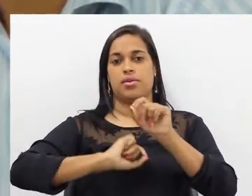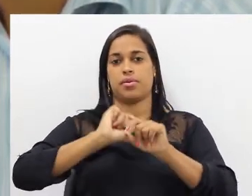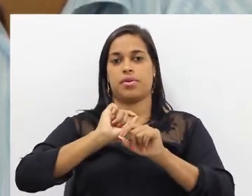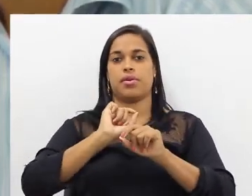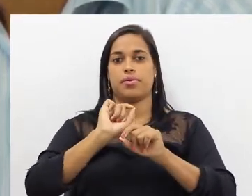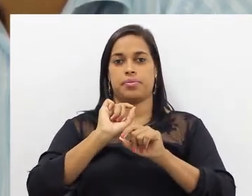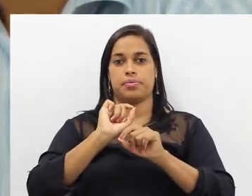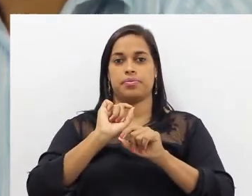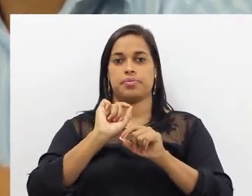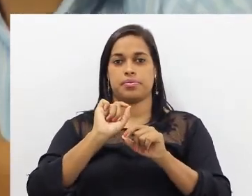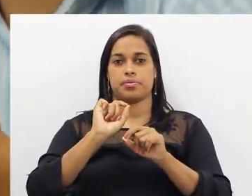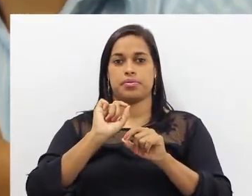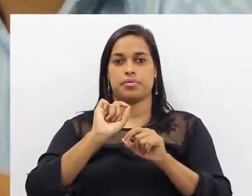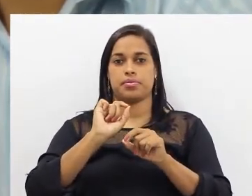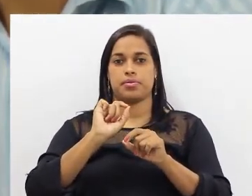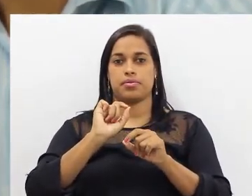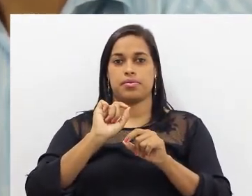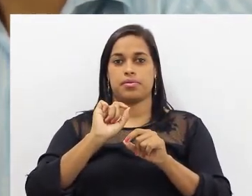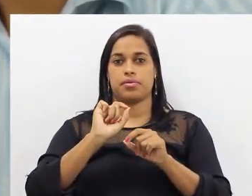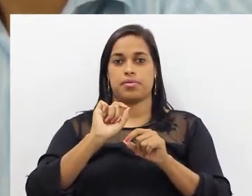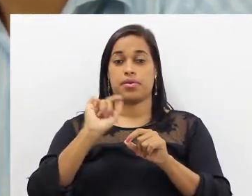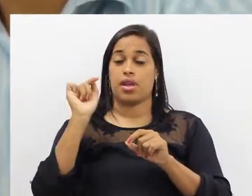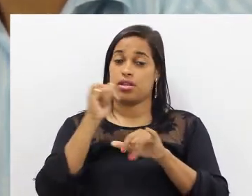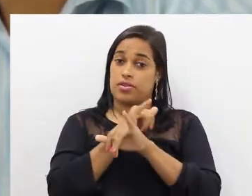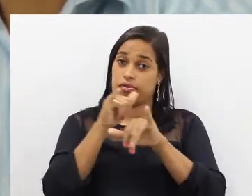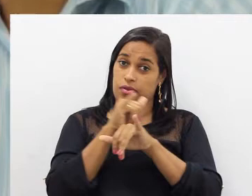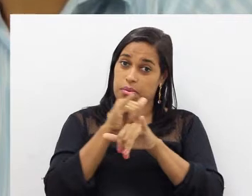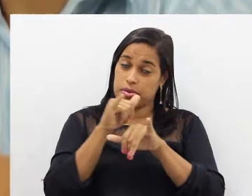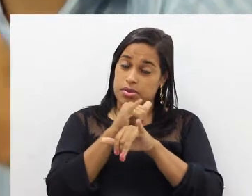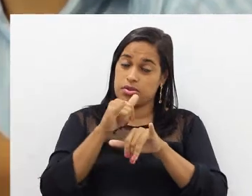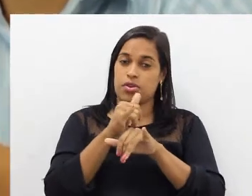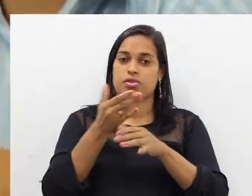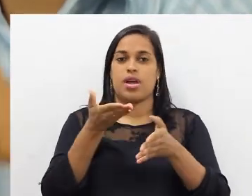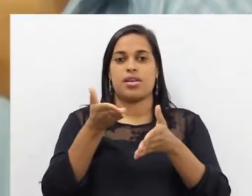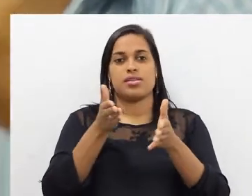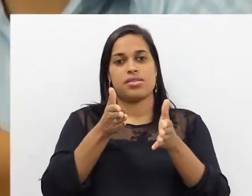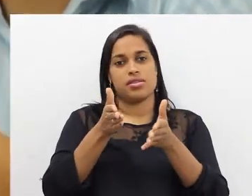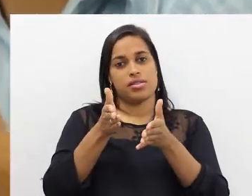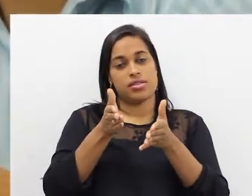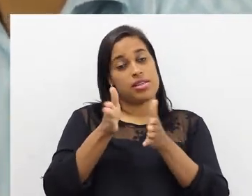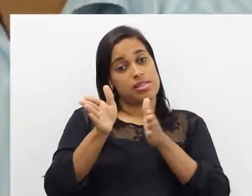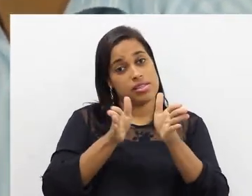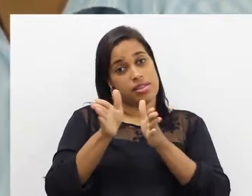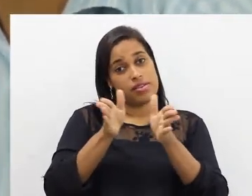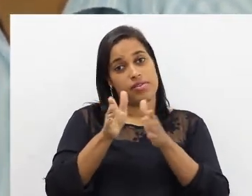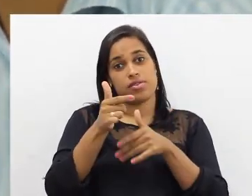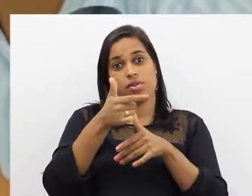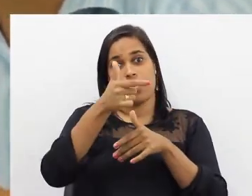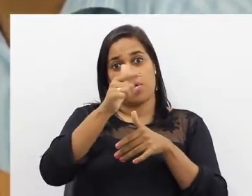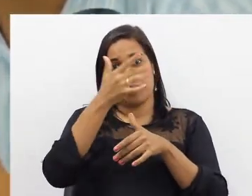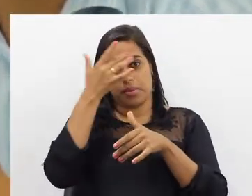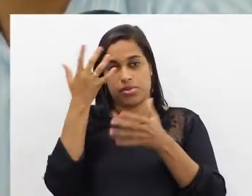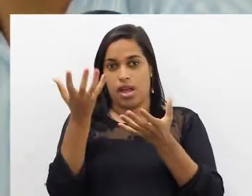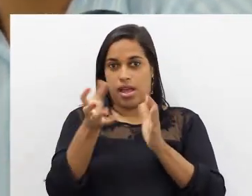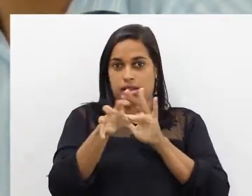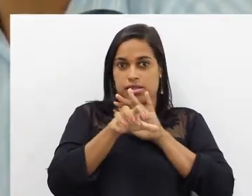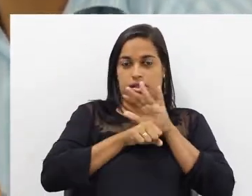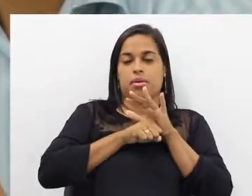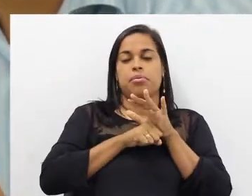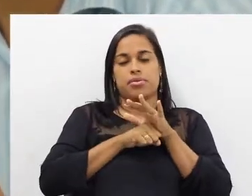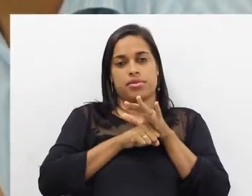quando os dados são transmitidos e o outro lado, uma pessoa, um equipamento recebe. Nesse caso,